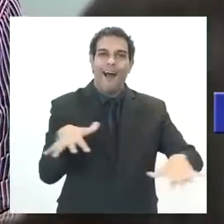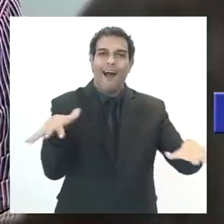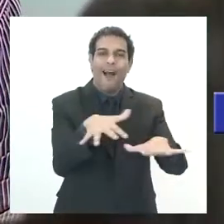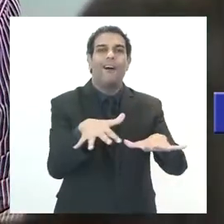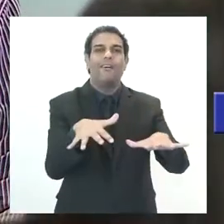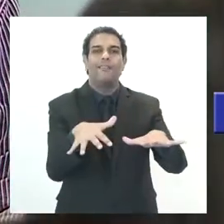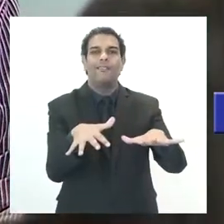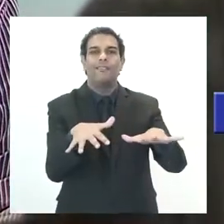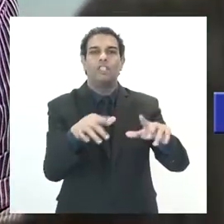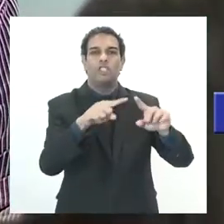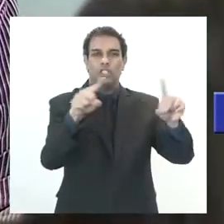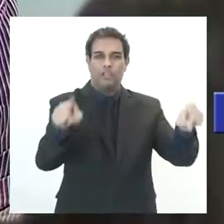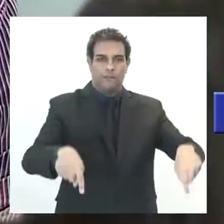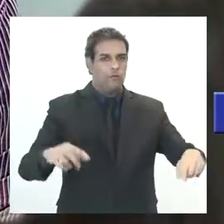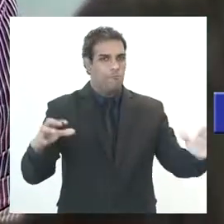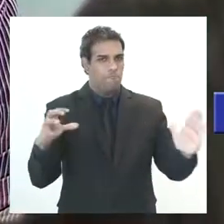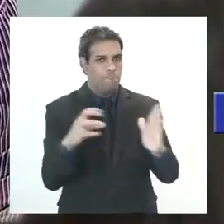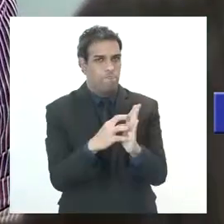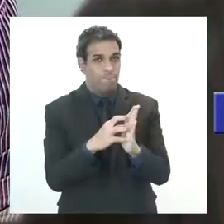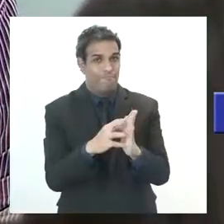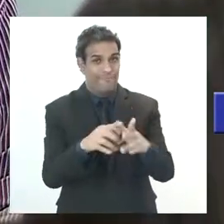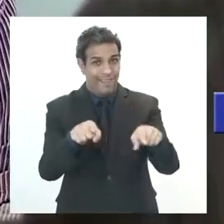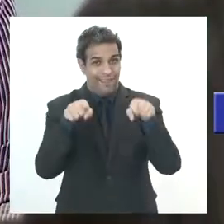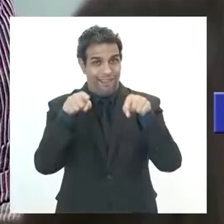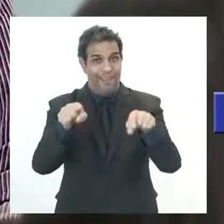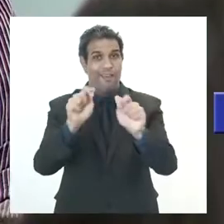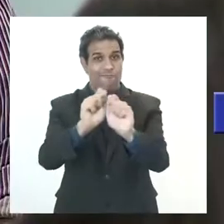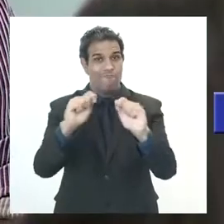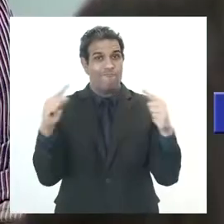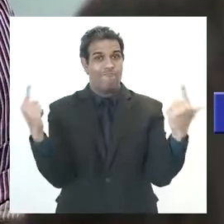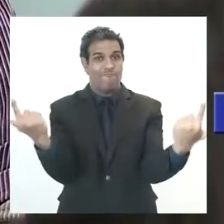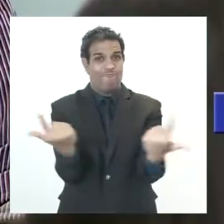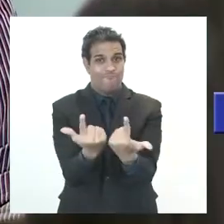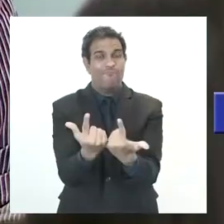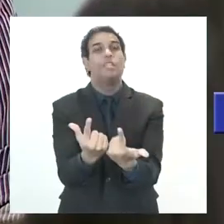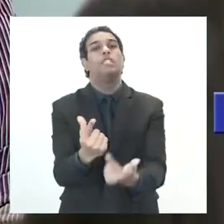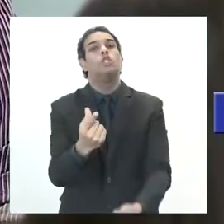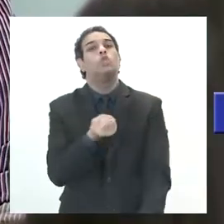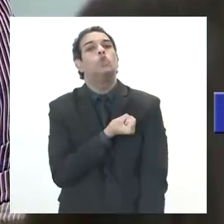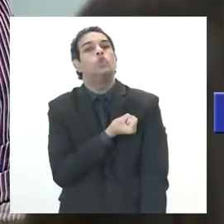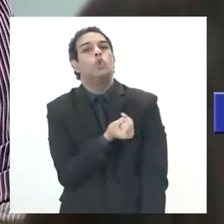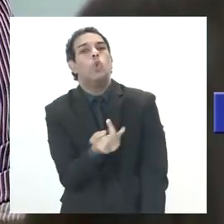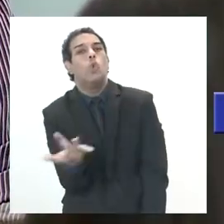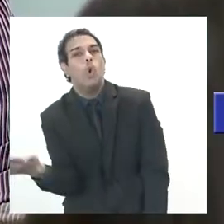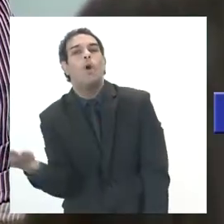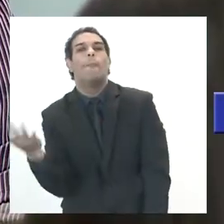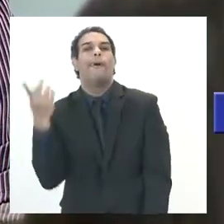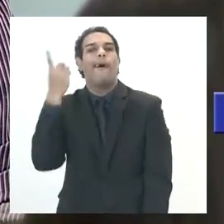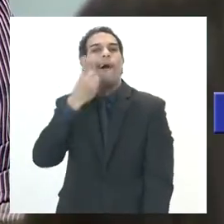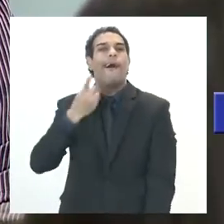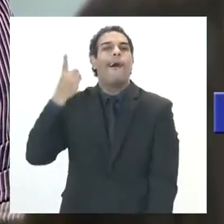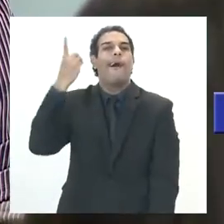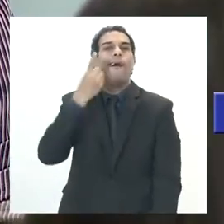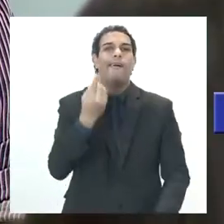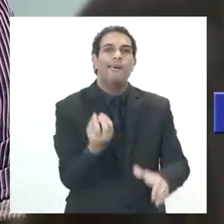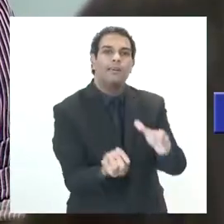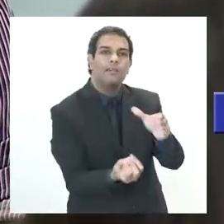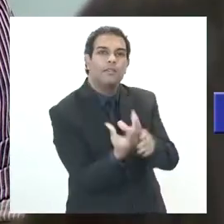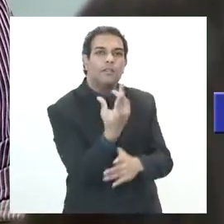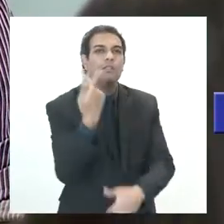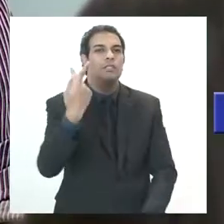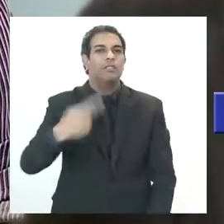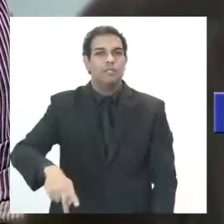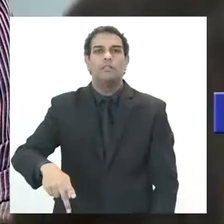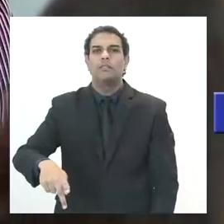sem importante ressaltar esta casa hoje tem o número significativo de parlamentares oriundos do serviço público